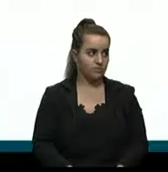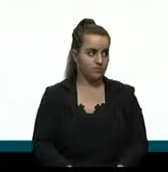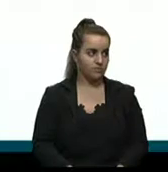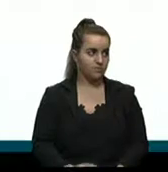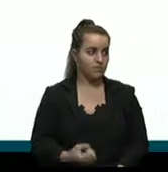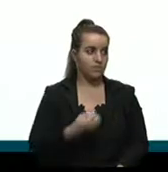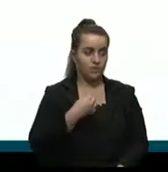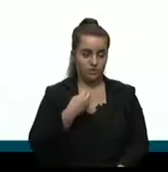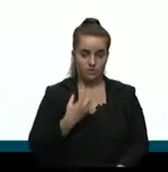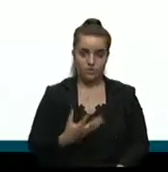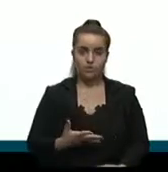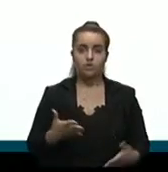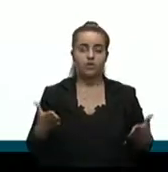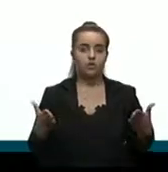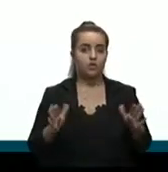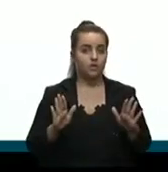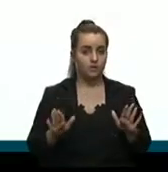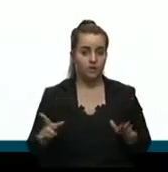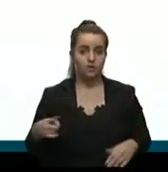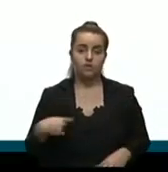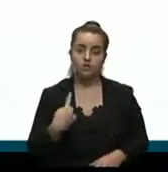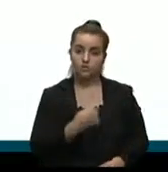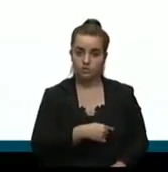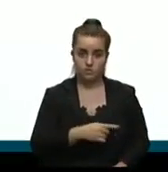Bom, então, nós temos que